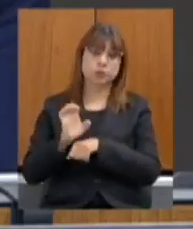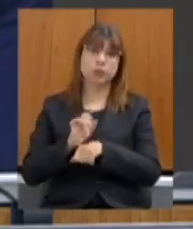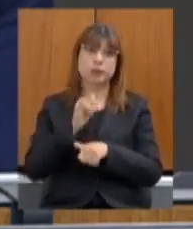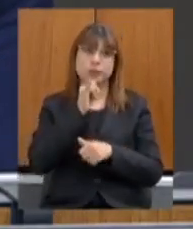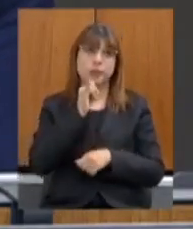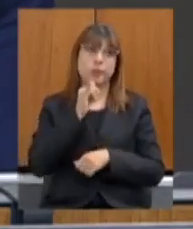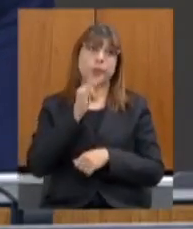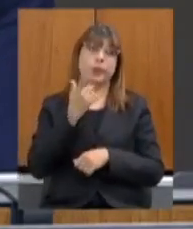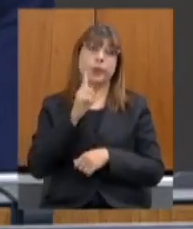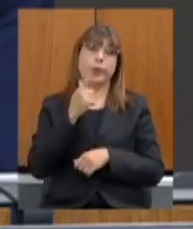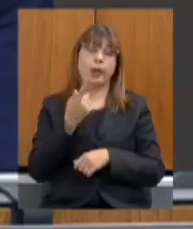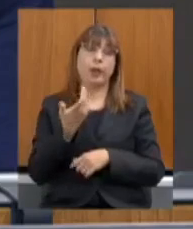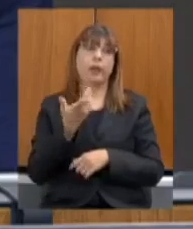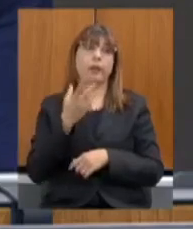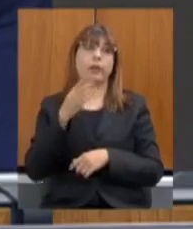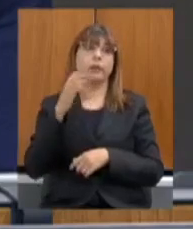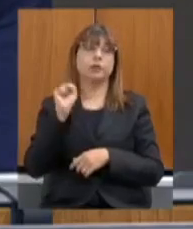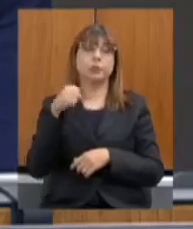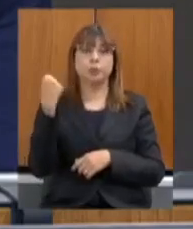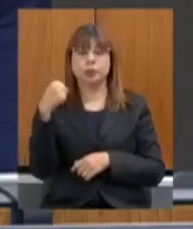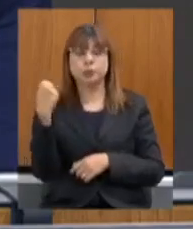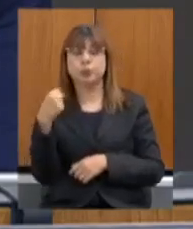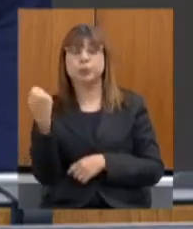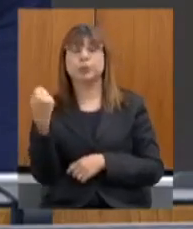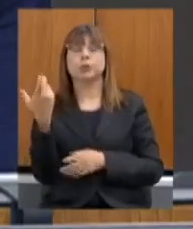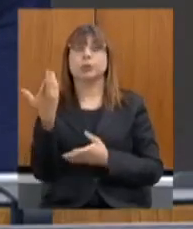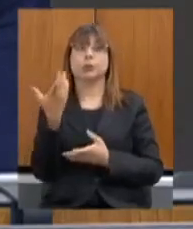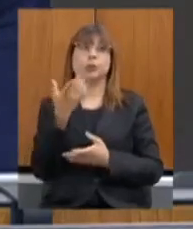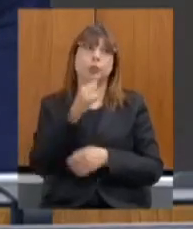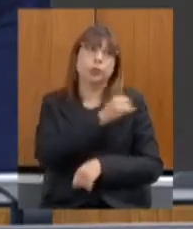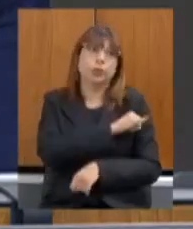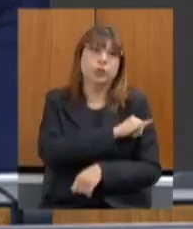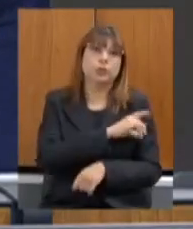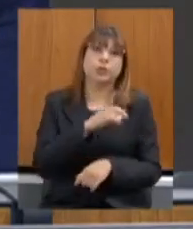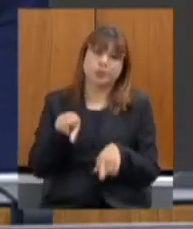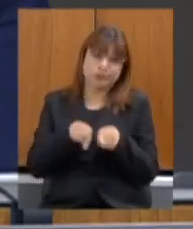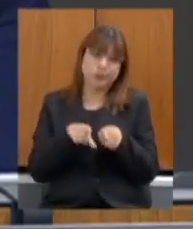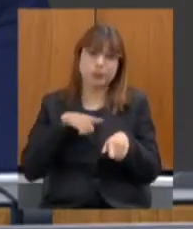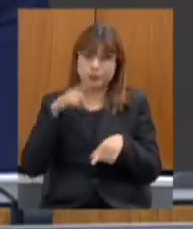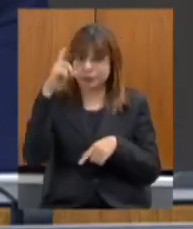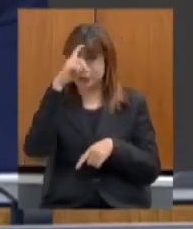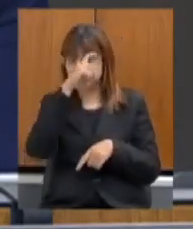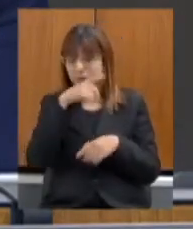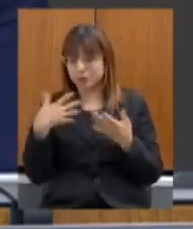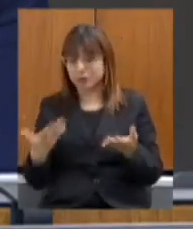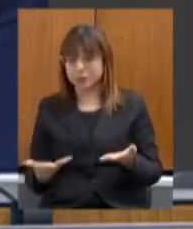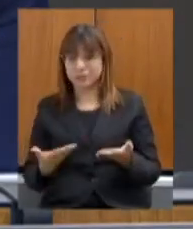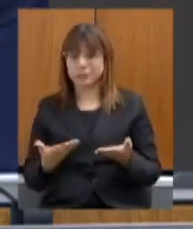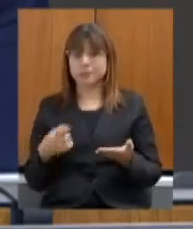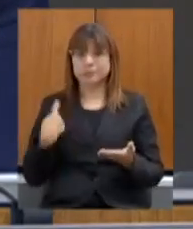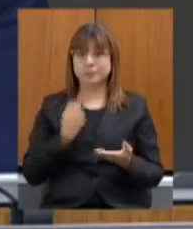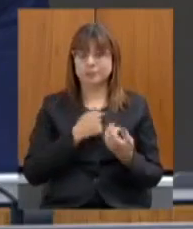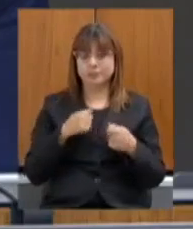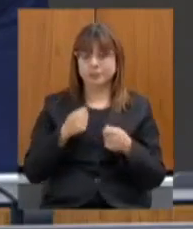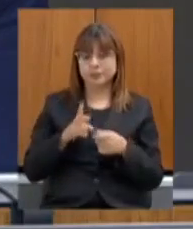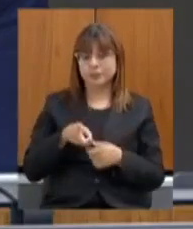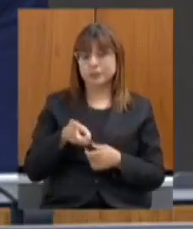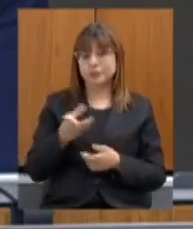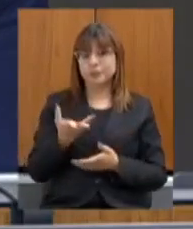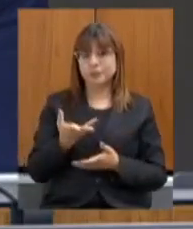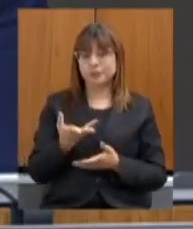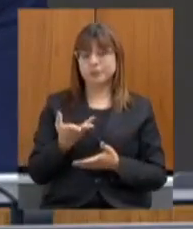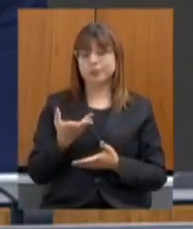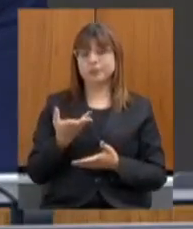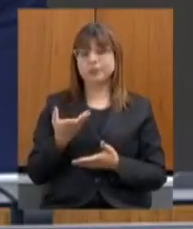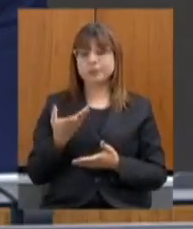Rio de Janeiro e assim sucessivamente, Estados que passam por dificuldades. Então, a solução, nós sempre temos que ir com o